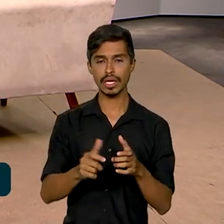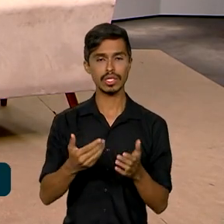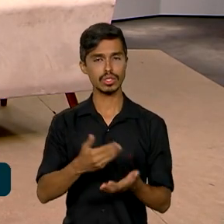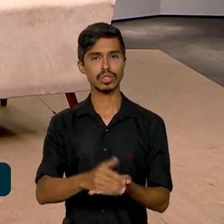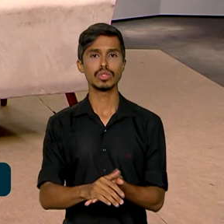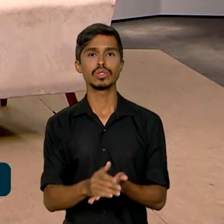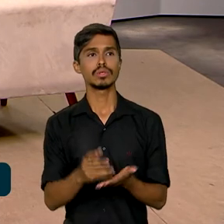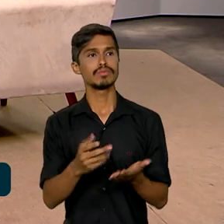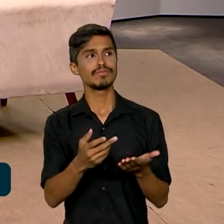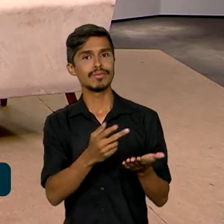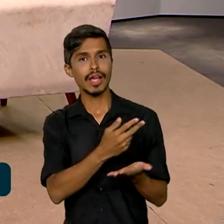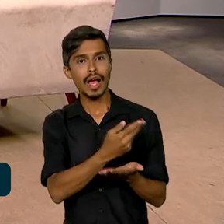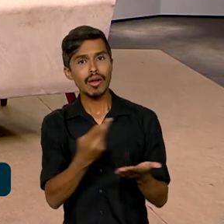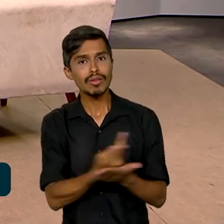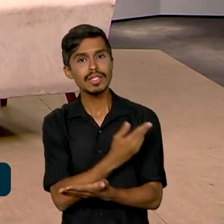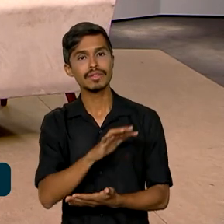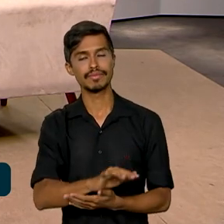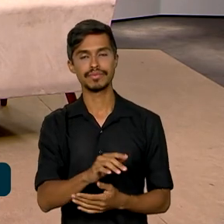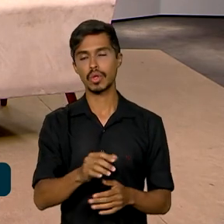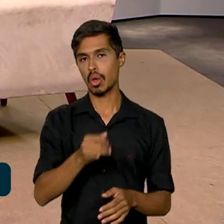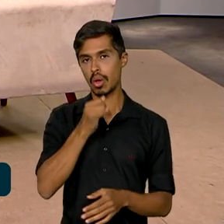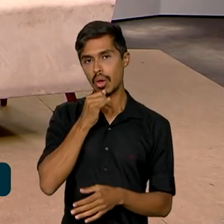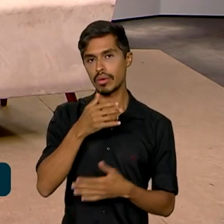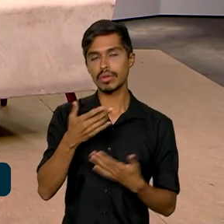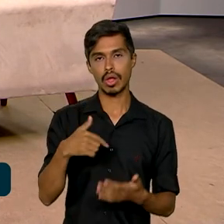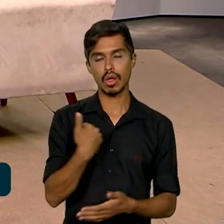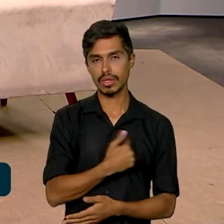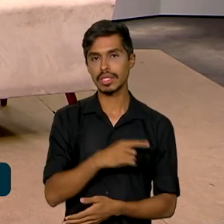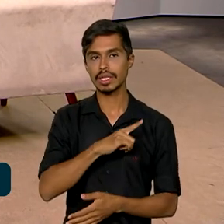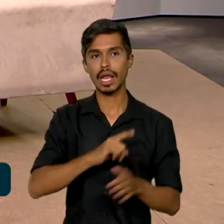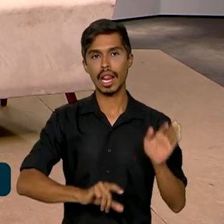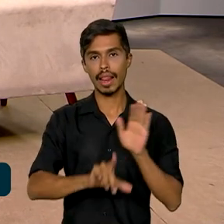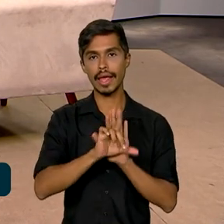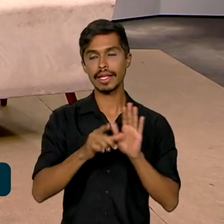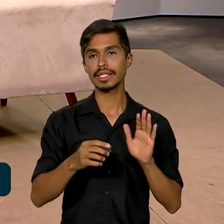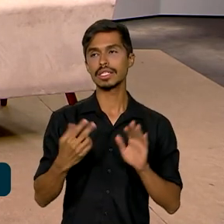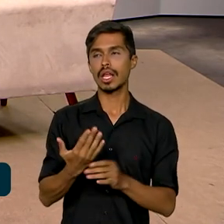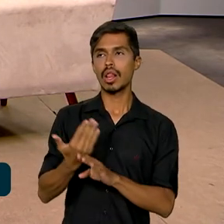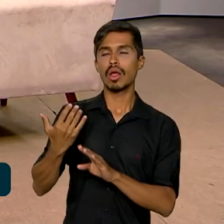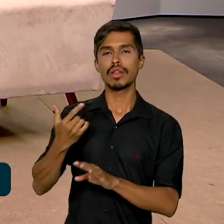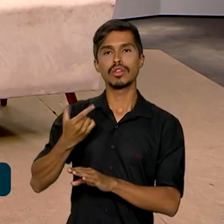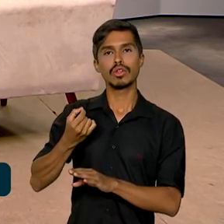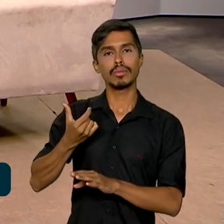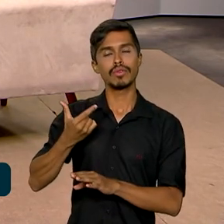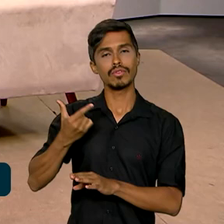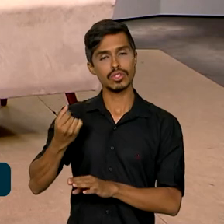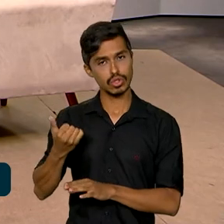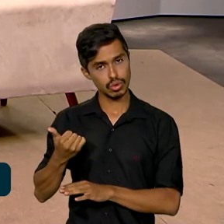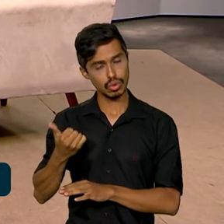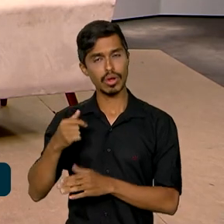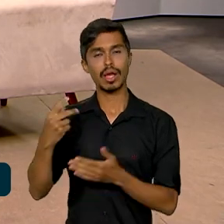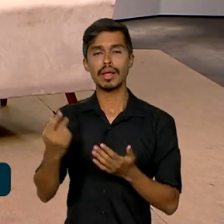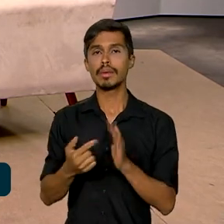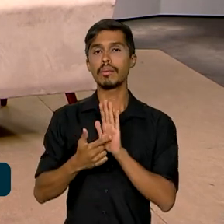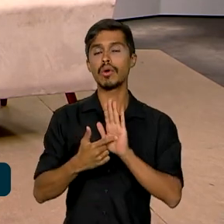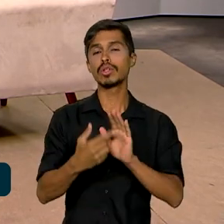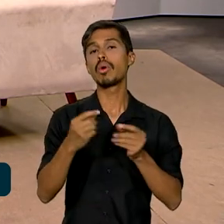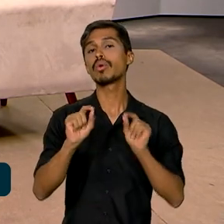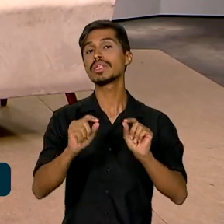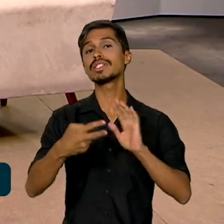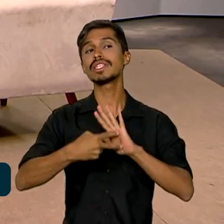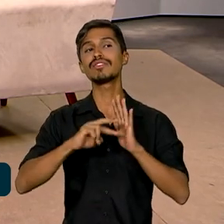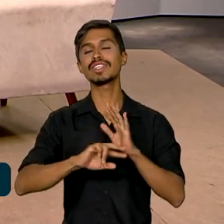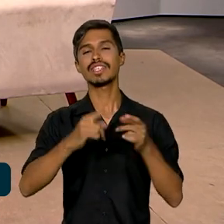E, obviamente, que nós temos uma lei hoje, que é de 2021, que tipifica o que é essa violência